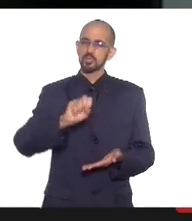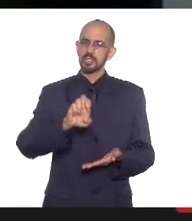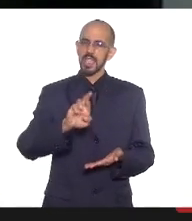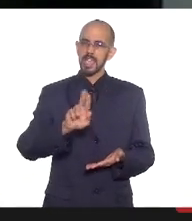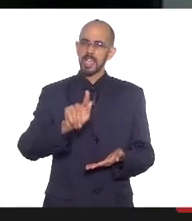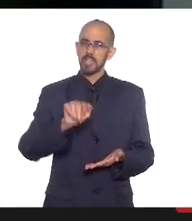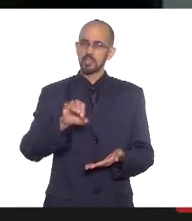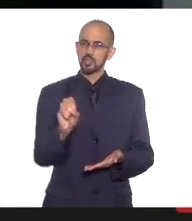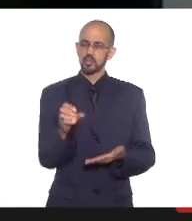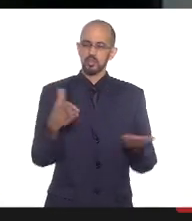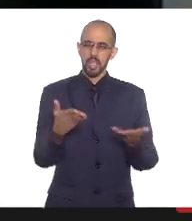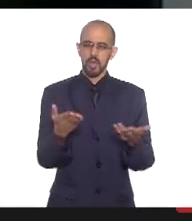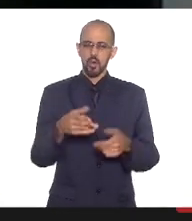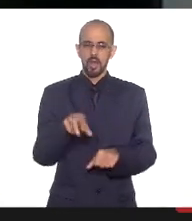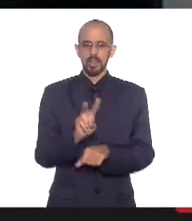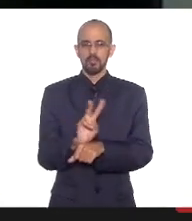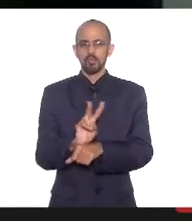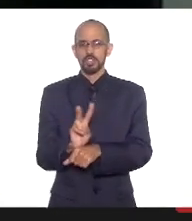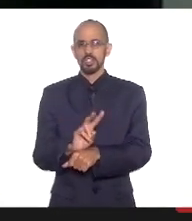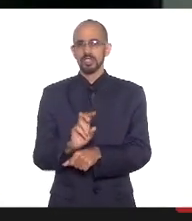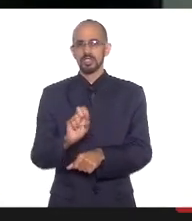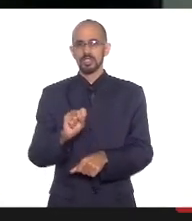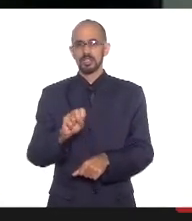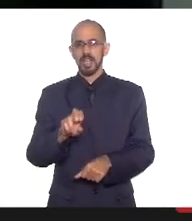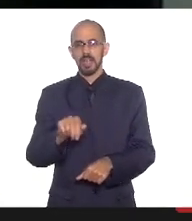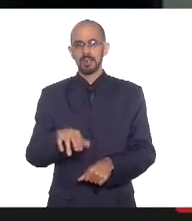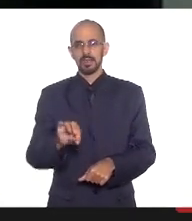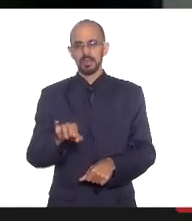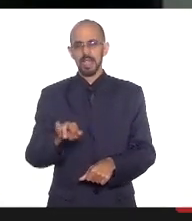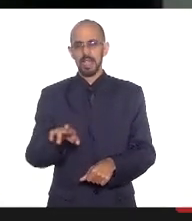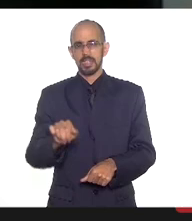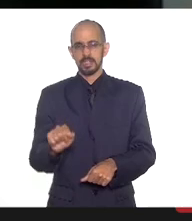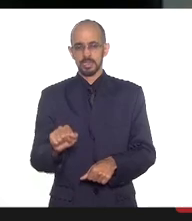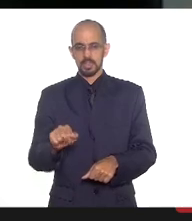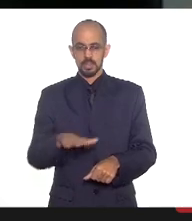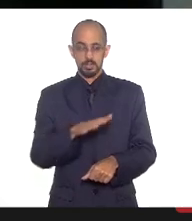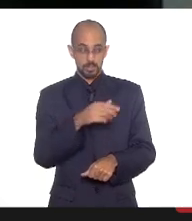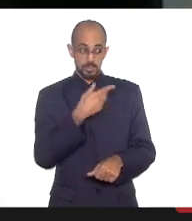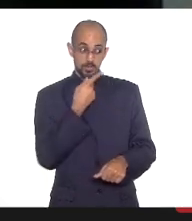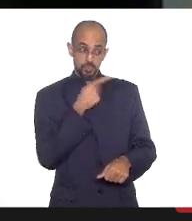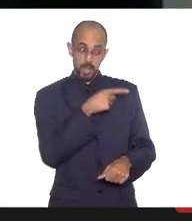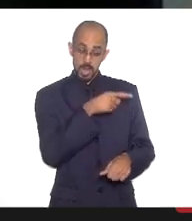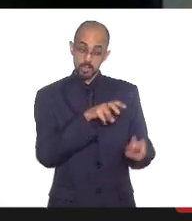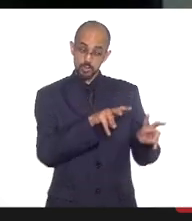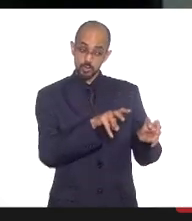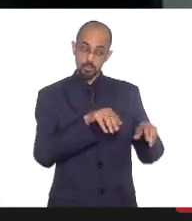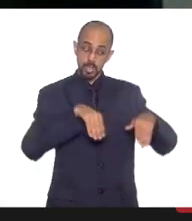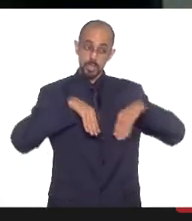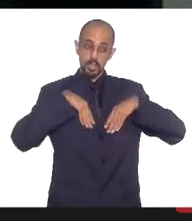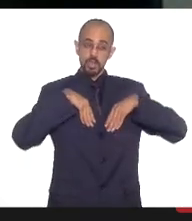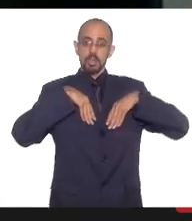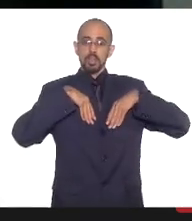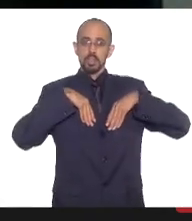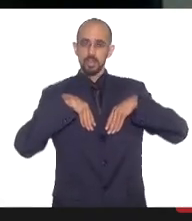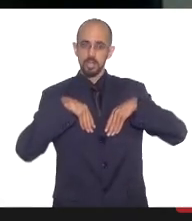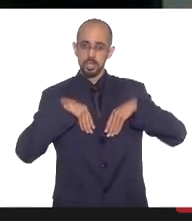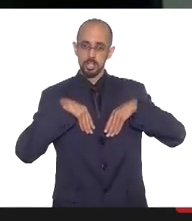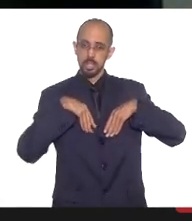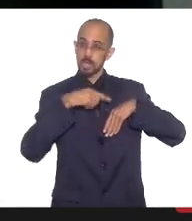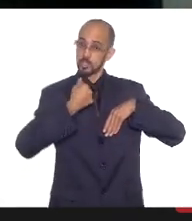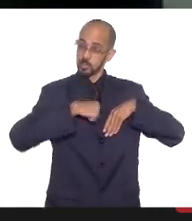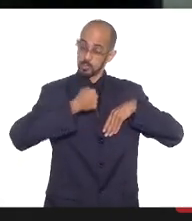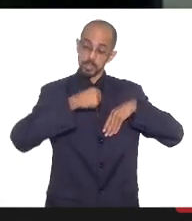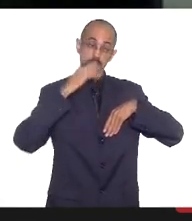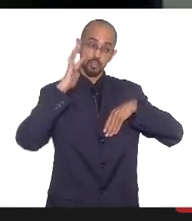agora está à frente da a cobrar Doutor Mário Sérgio a questão da tuberculose né Nós temos ainda